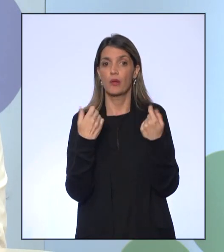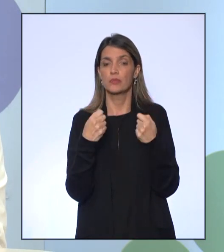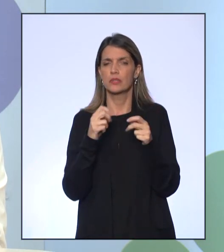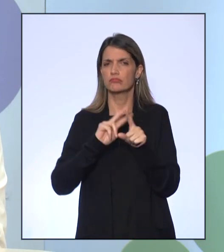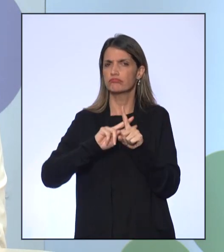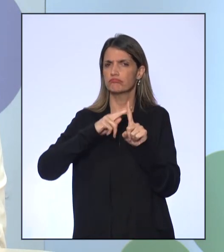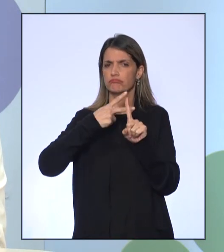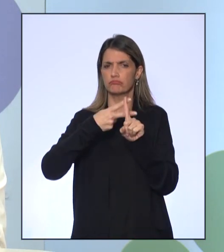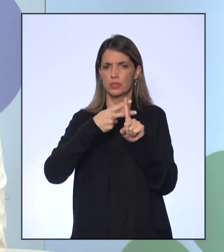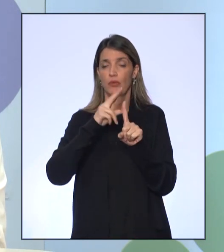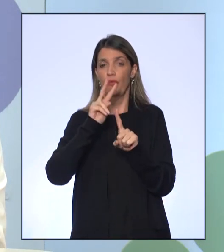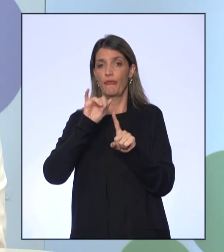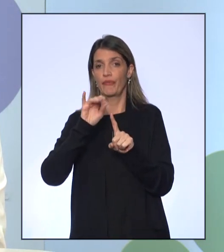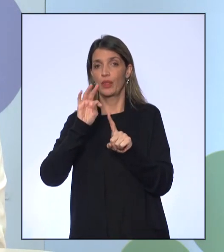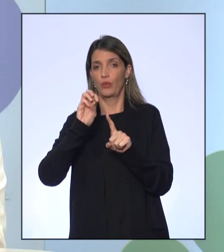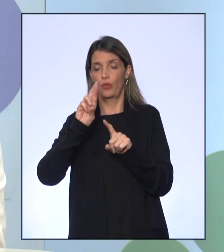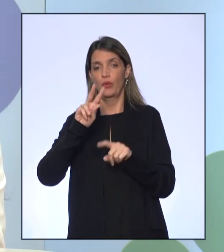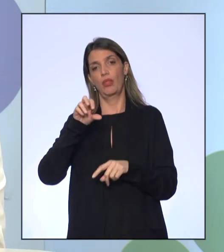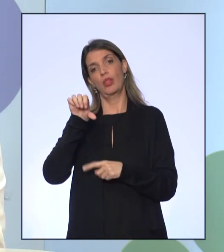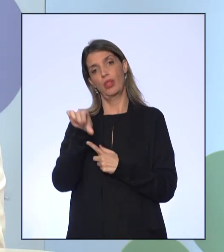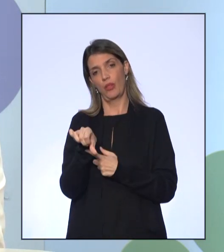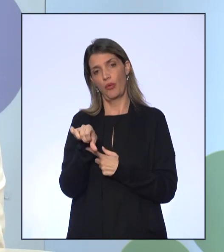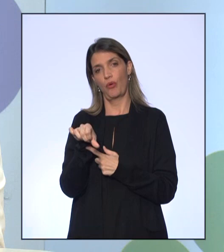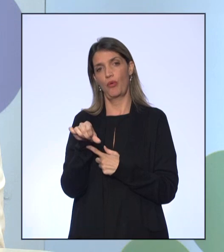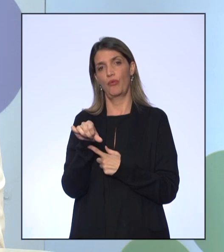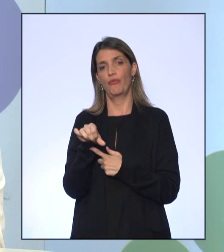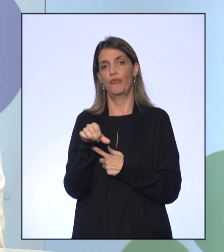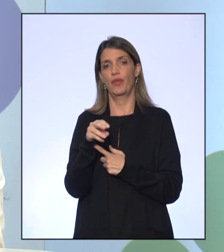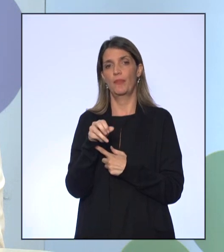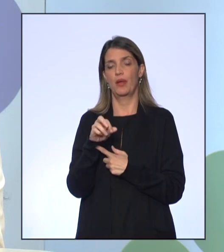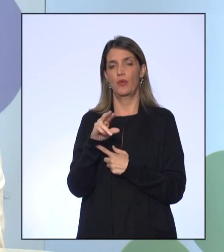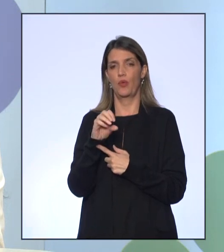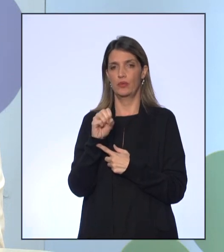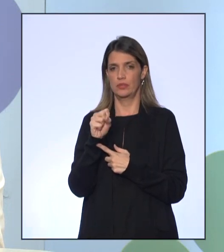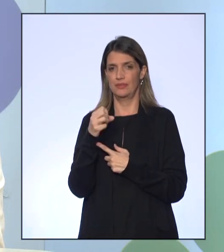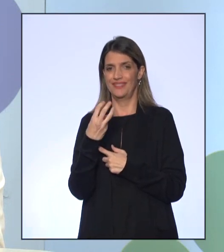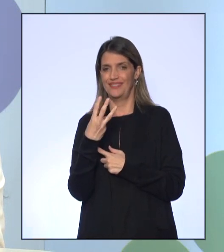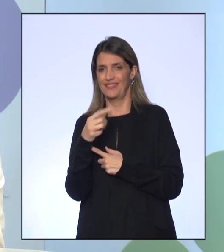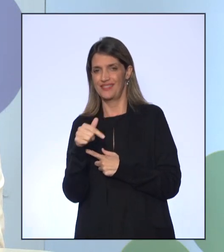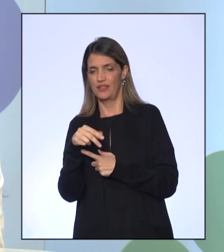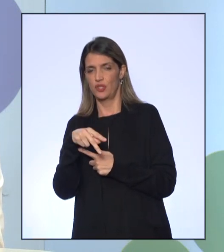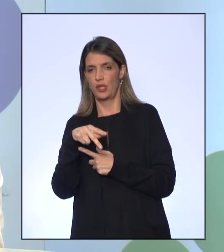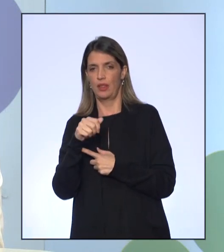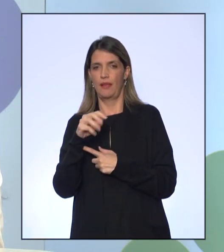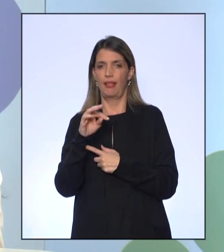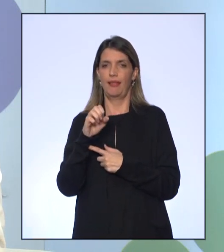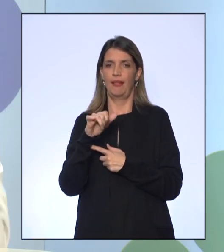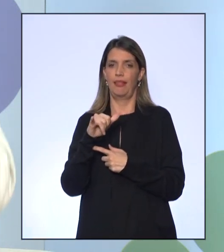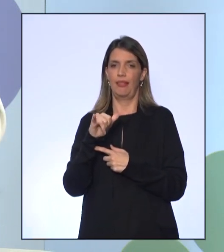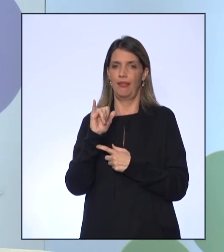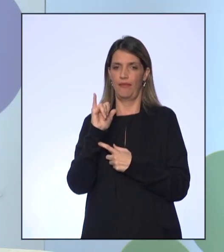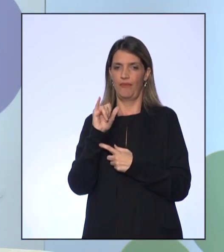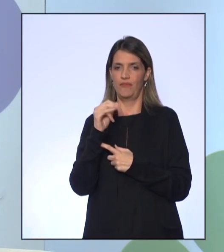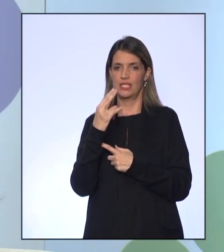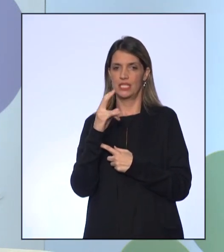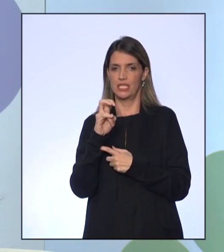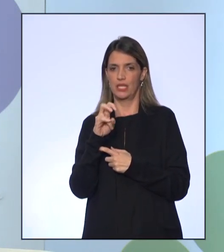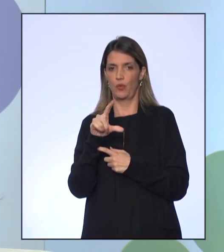dobrar. Então, o Vitor respondeu 9, o Marquinhos 37, Nathalie 25, Lucas também